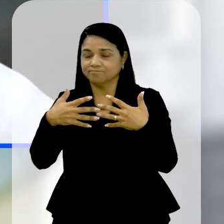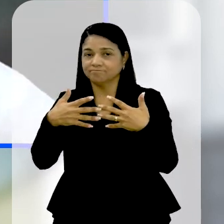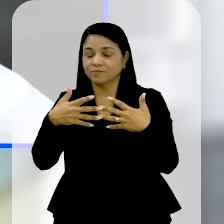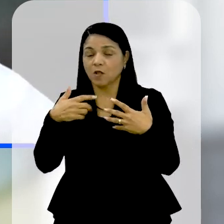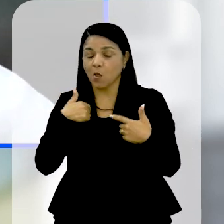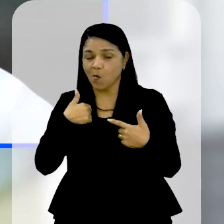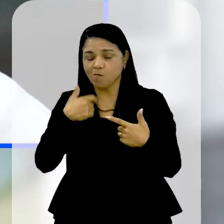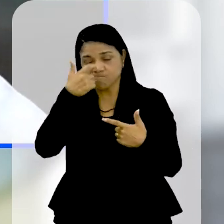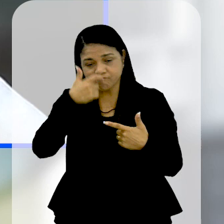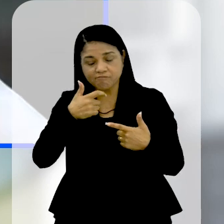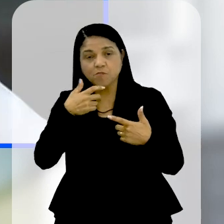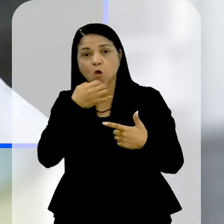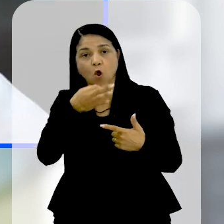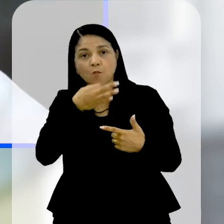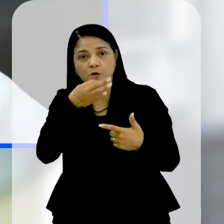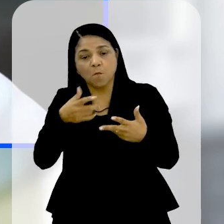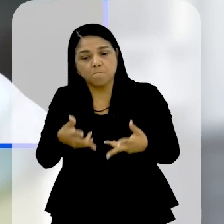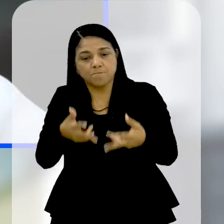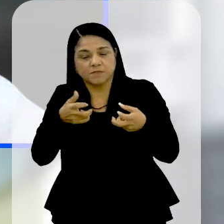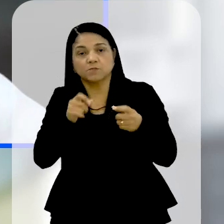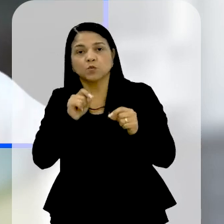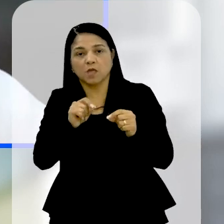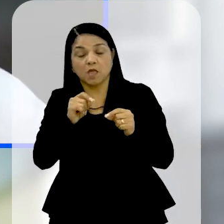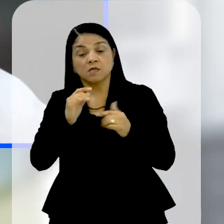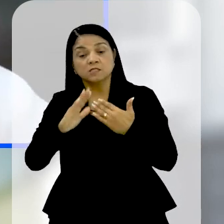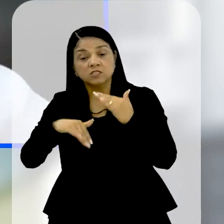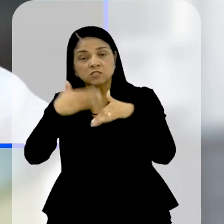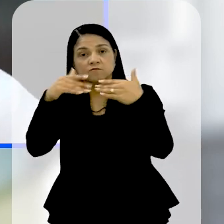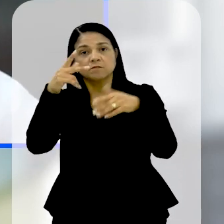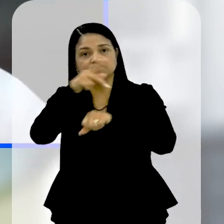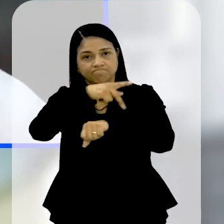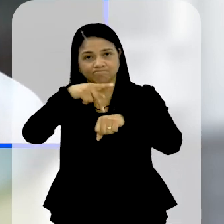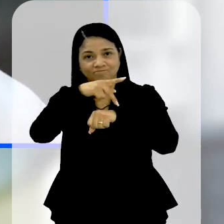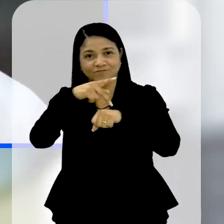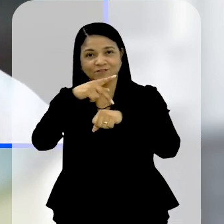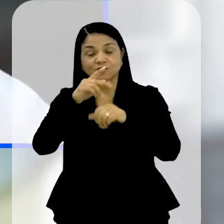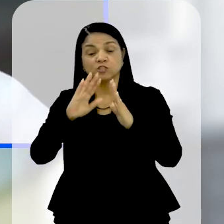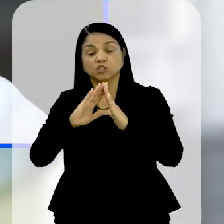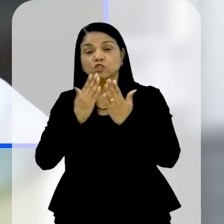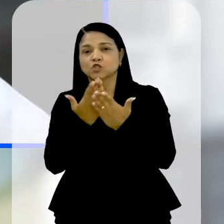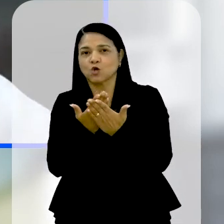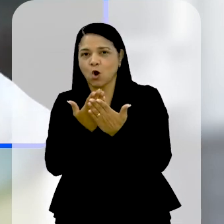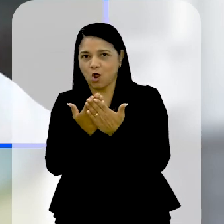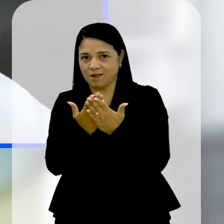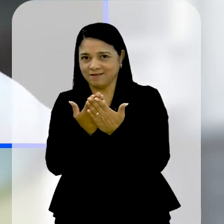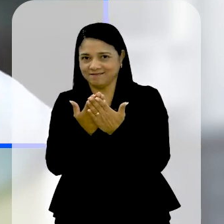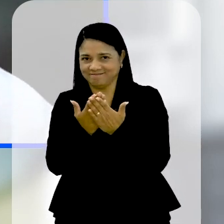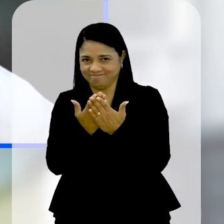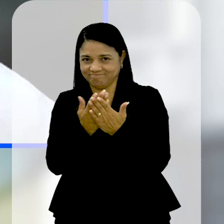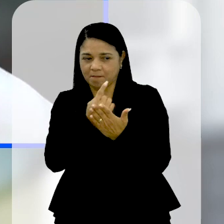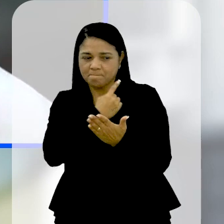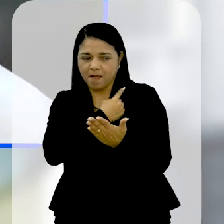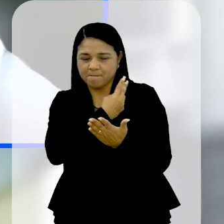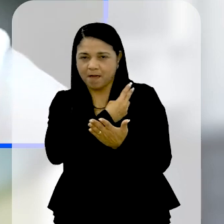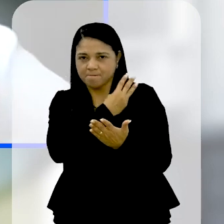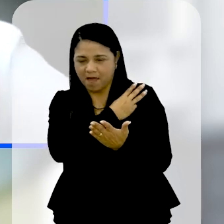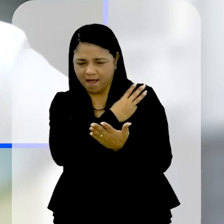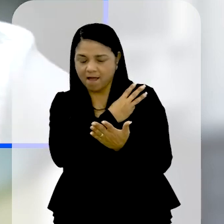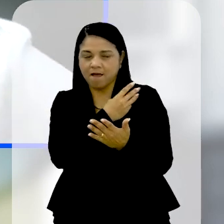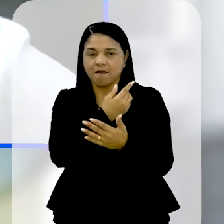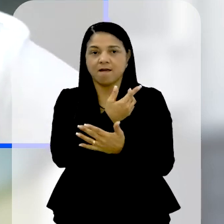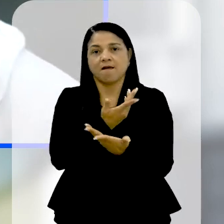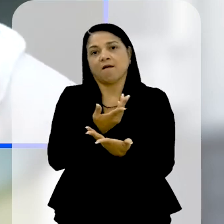ao meu ver é isso, é principalmente por desenvolvimento do país e nível de escolaridade. Vamos colocar